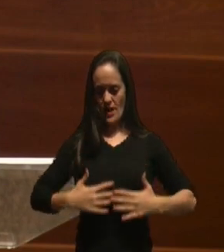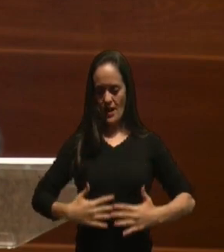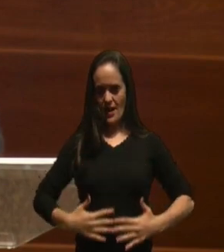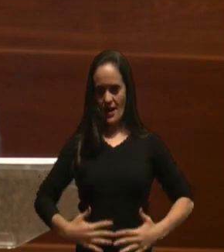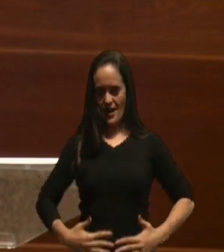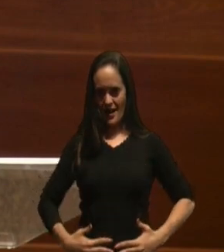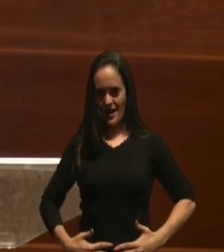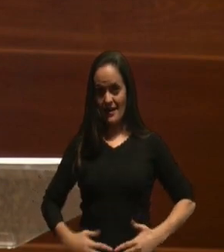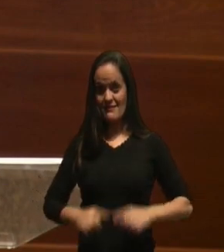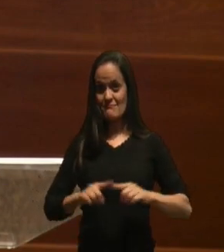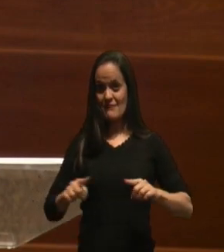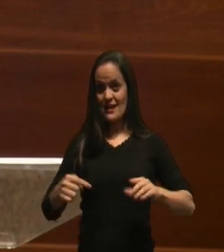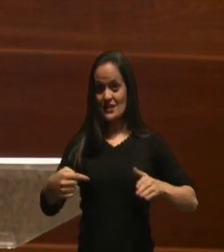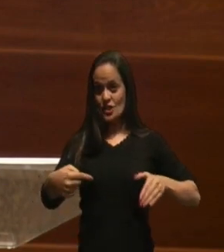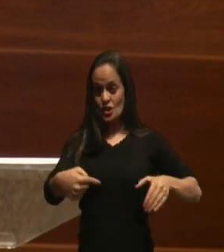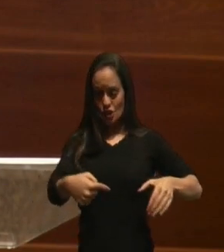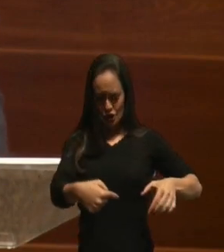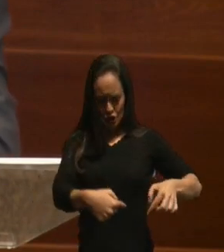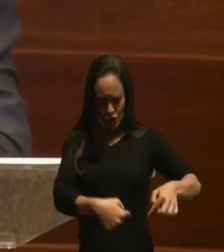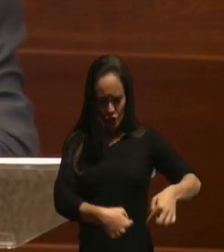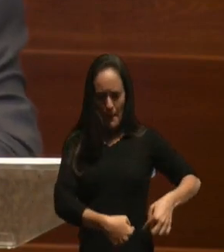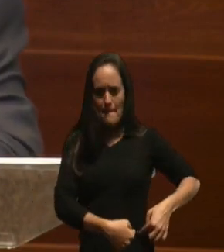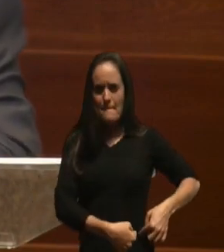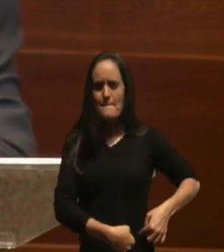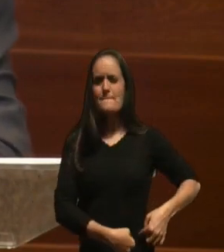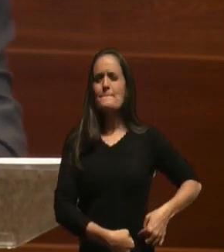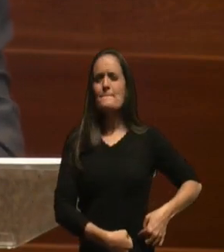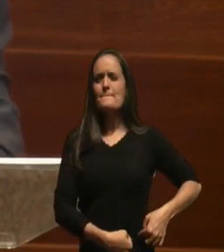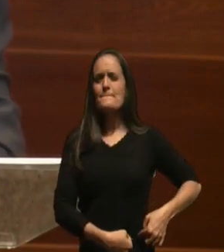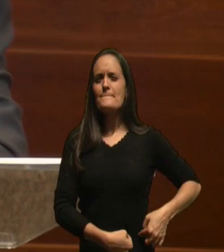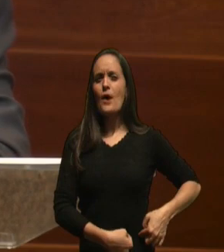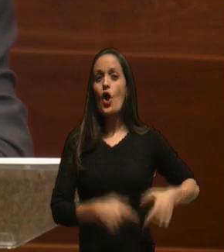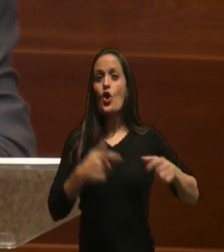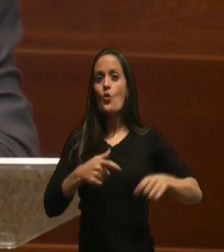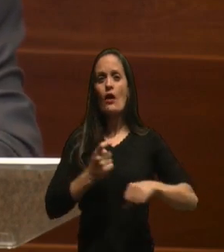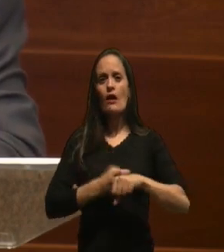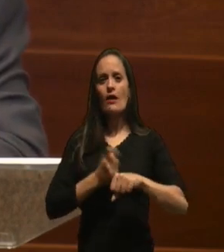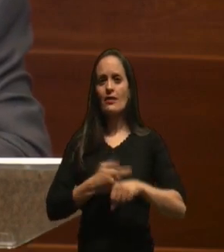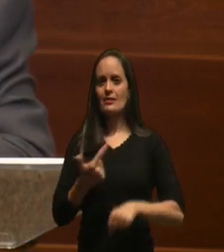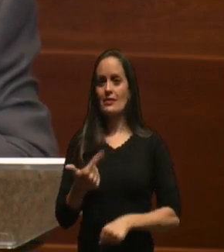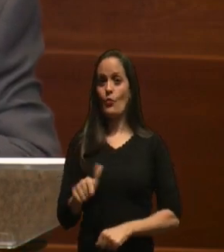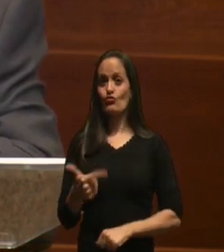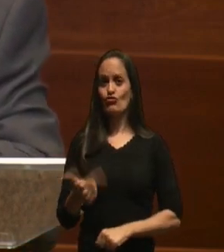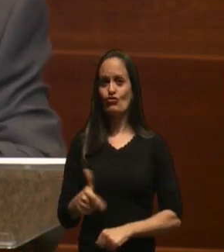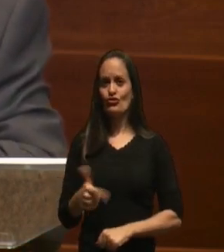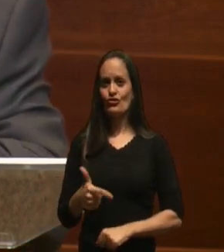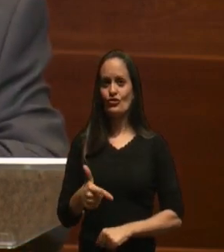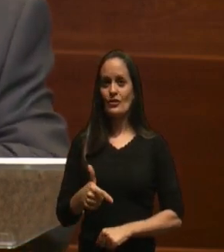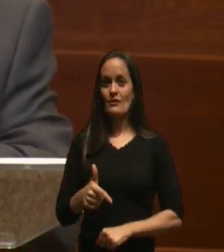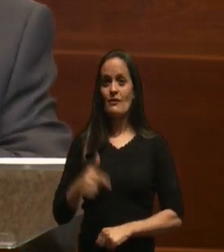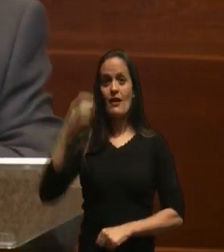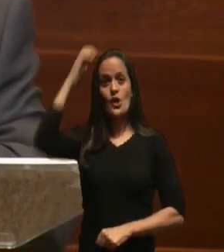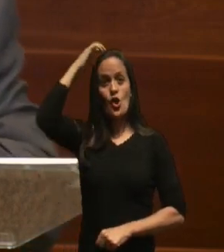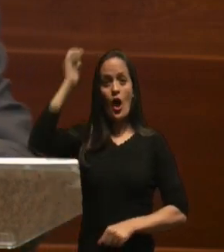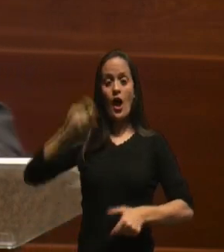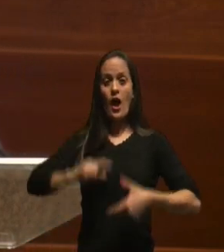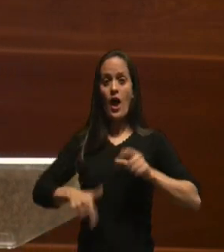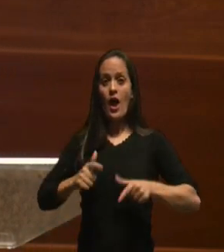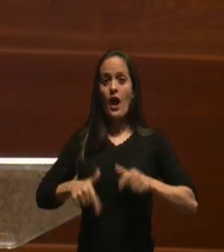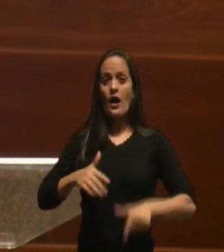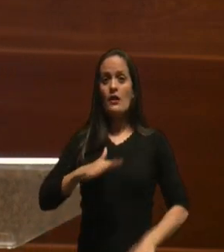A flecha entrou por ali, na barriga de Acabe, e ele sangrou até a